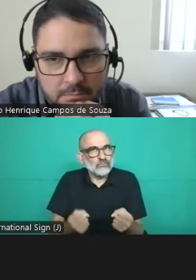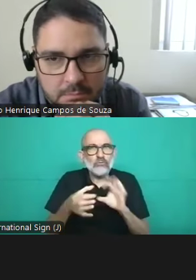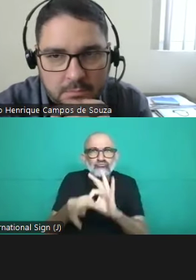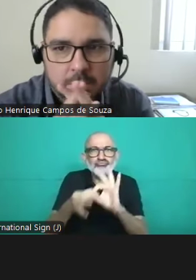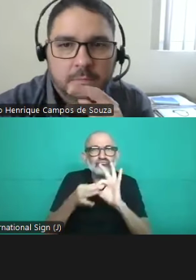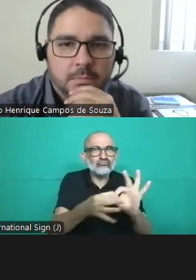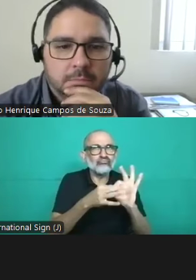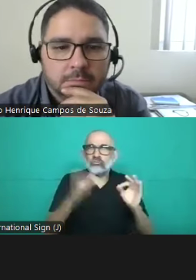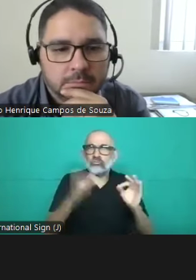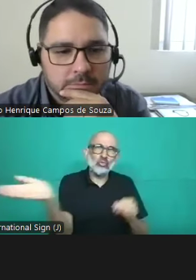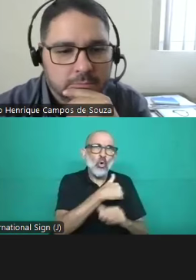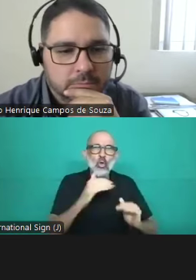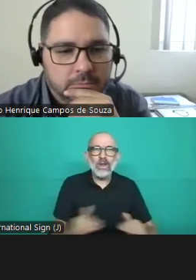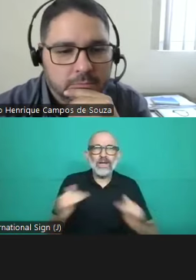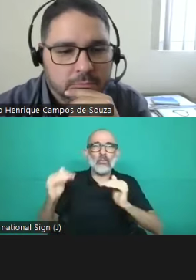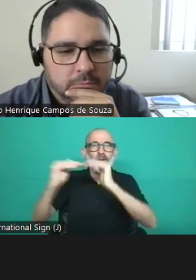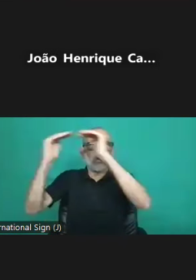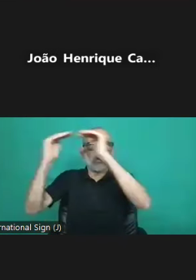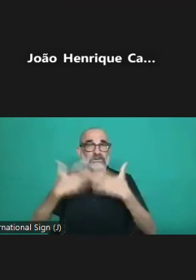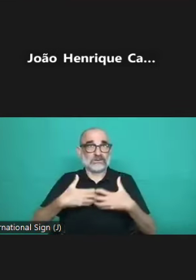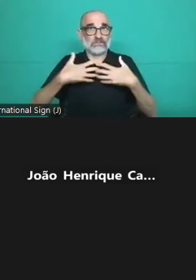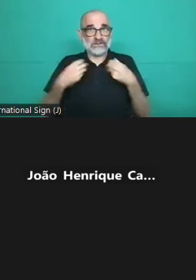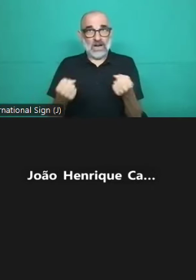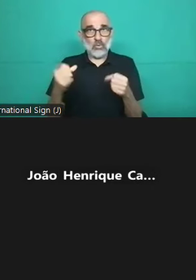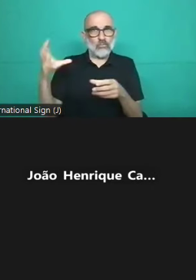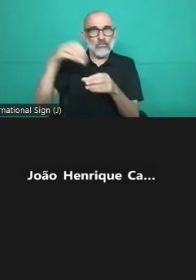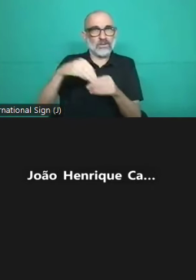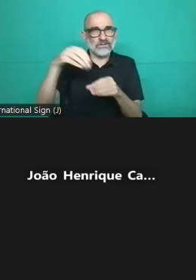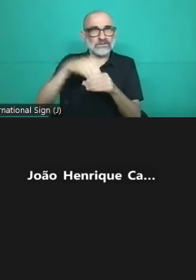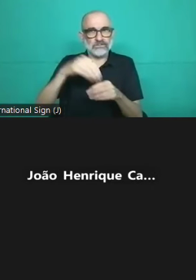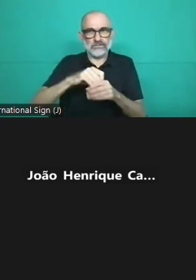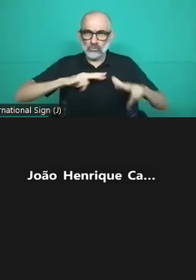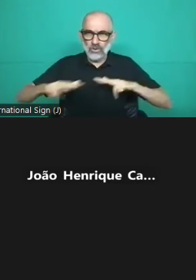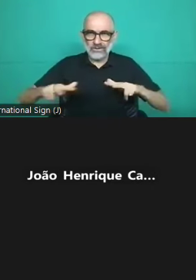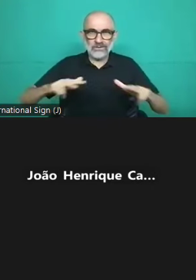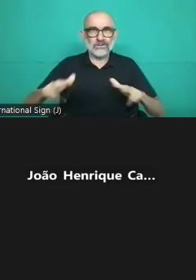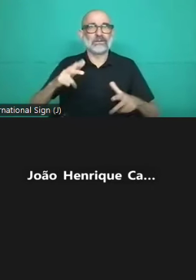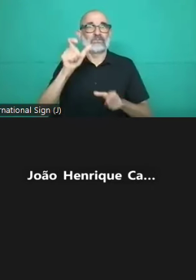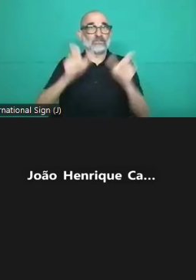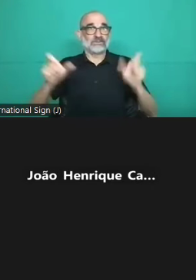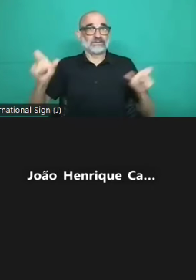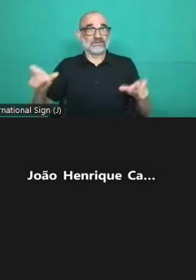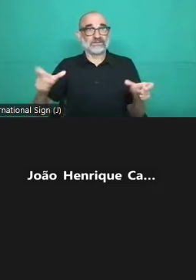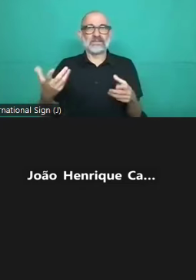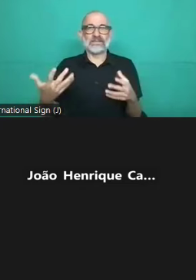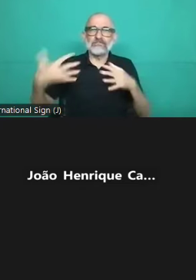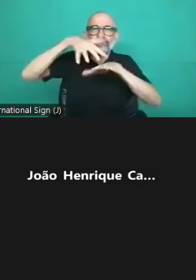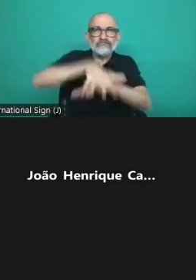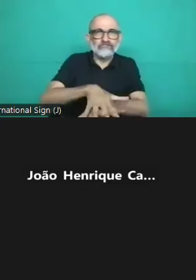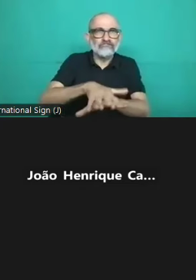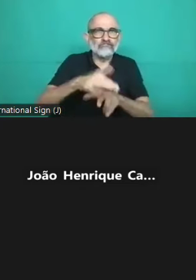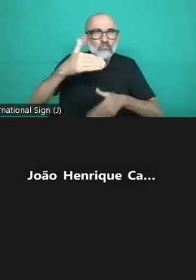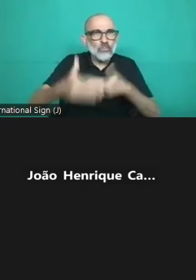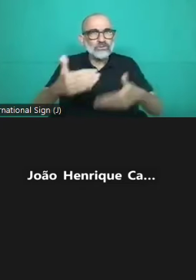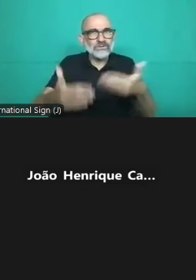Envolvê-los no processo de diagnóstico e fomentar uma comunicação aberta e honesta é fundamental para conseguir